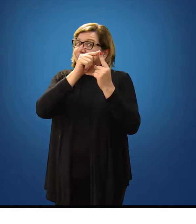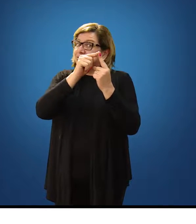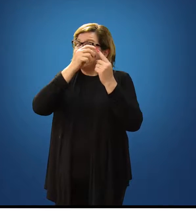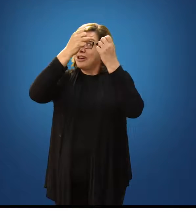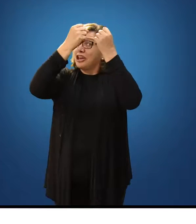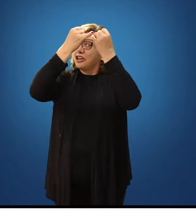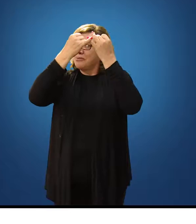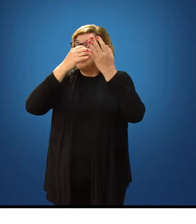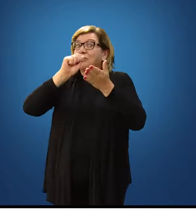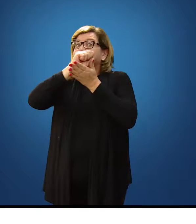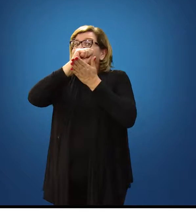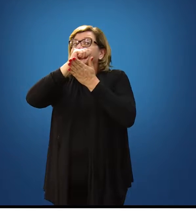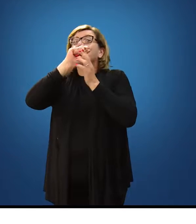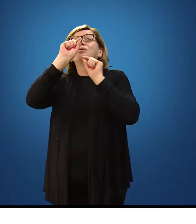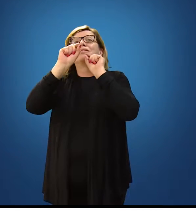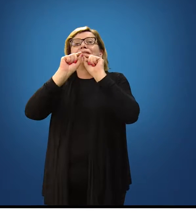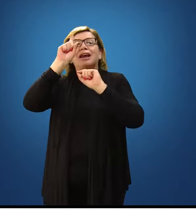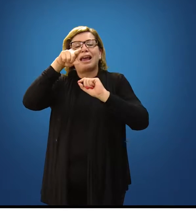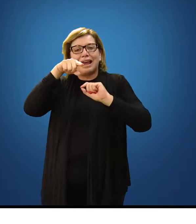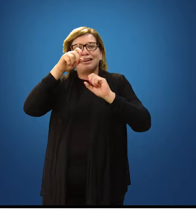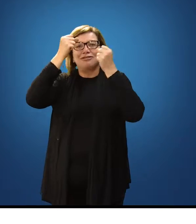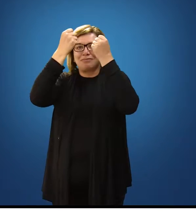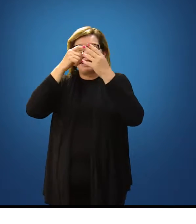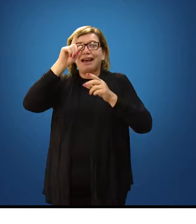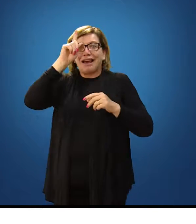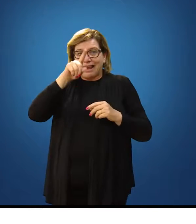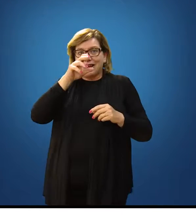atividade de criação de porcos à solta. Então,